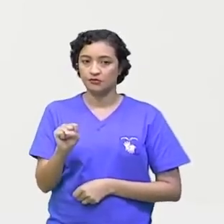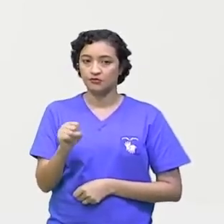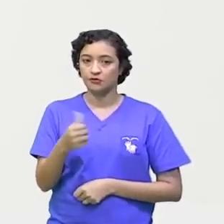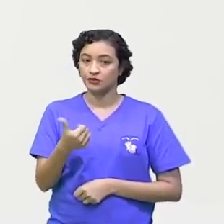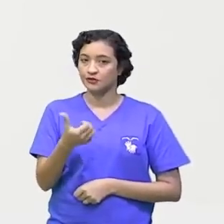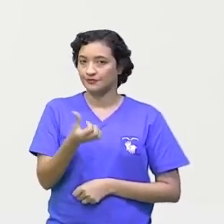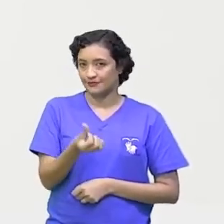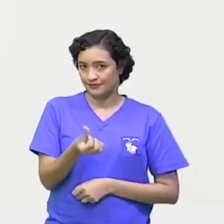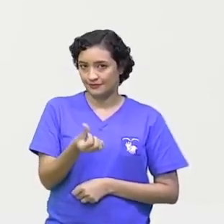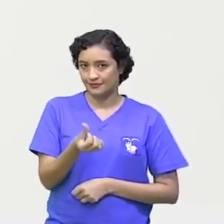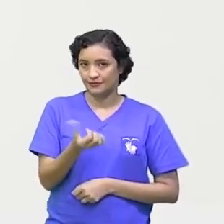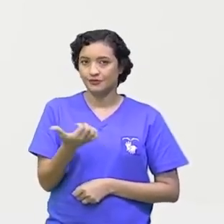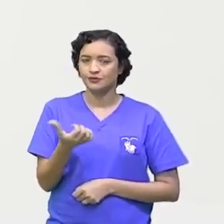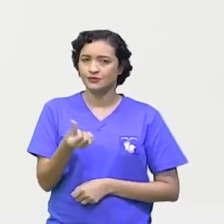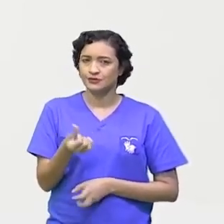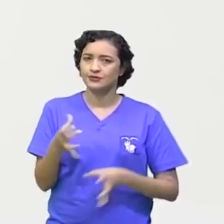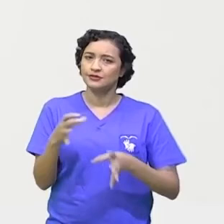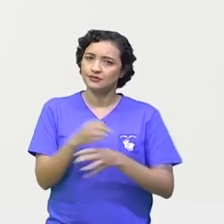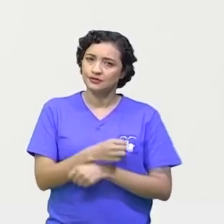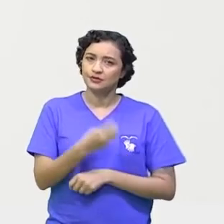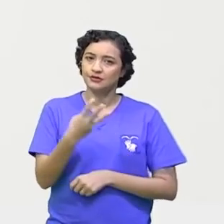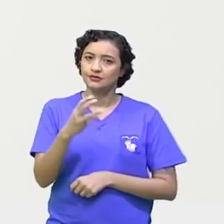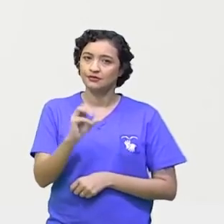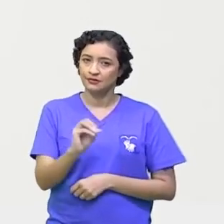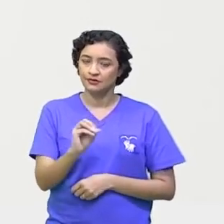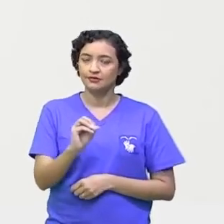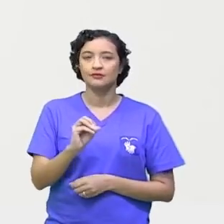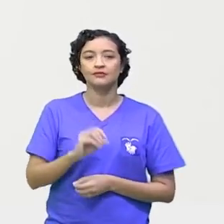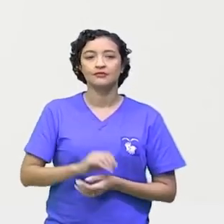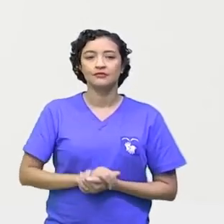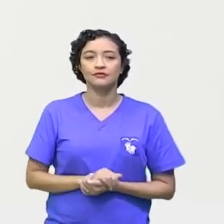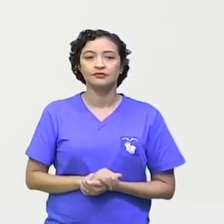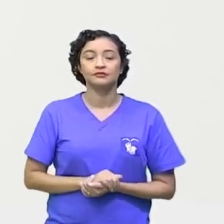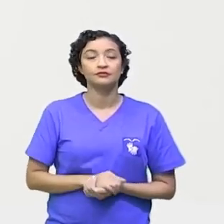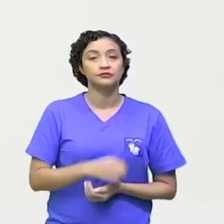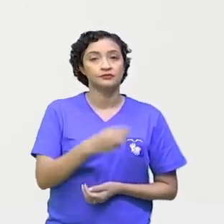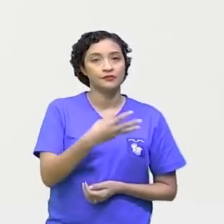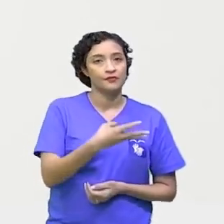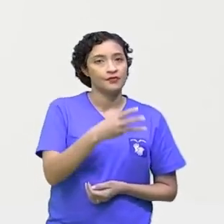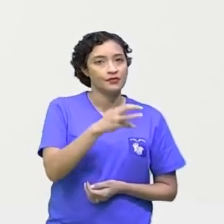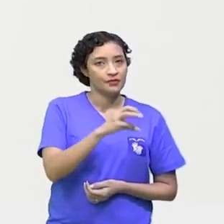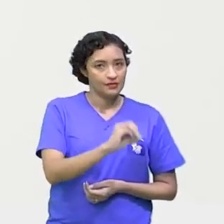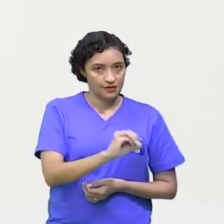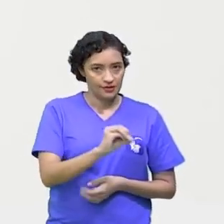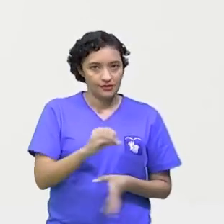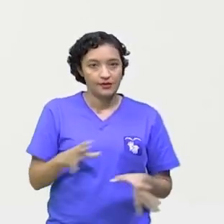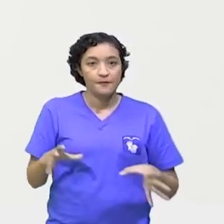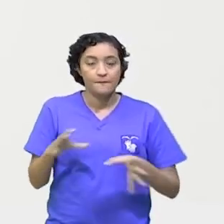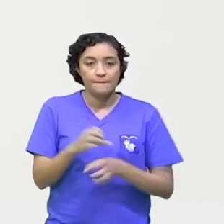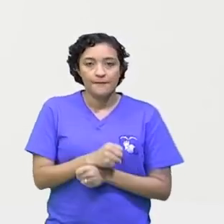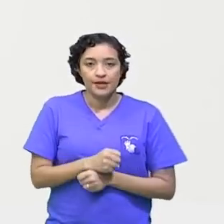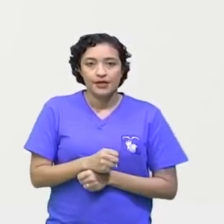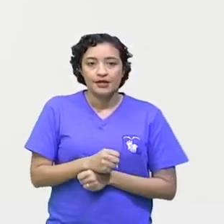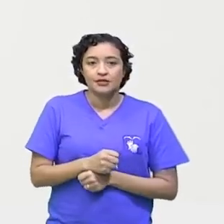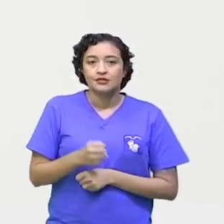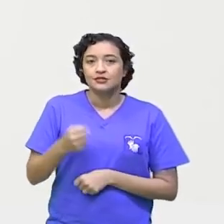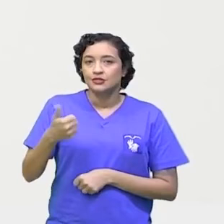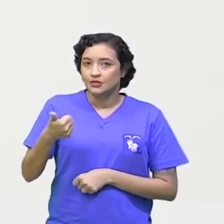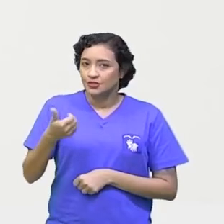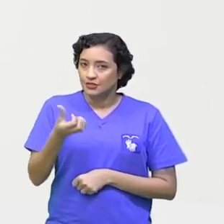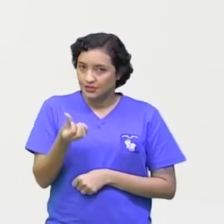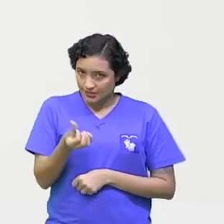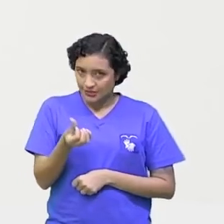16. E quanto é que dá a soma de 30 mais 16? 30 mais 16 é igual a